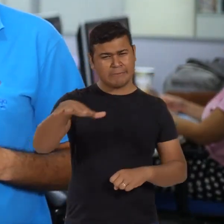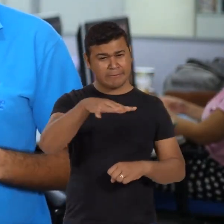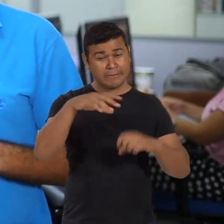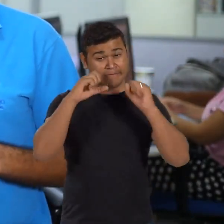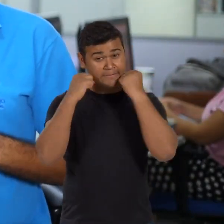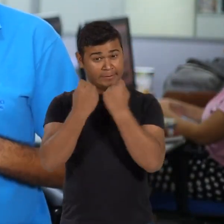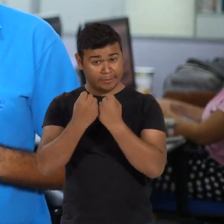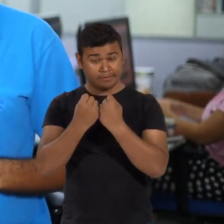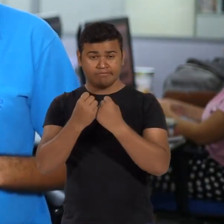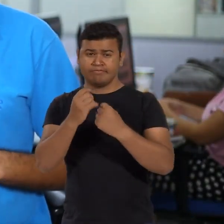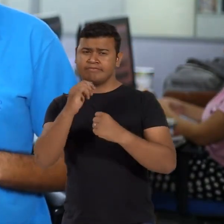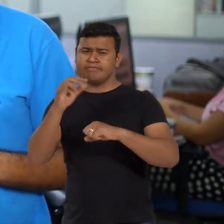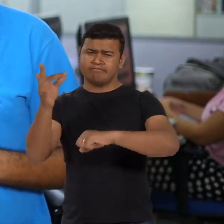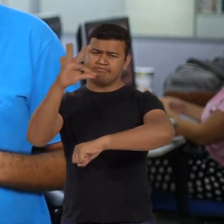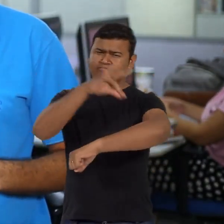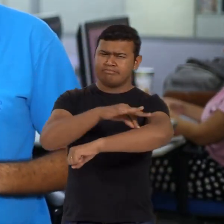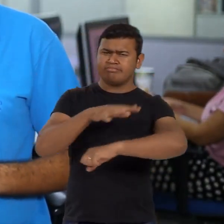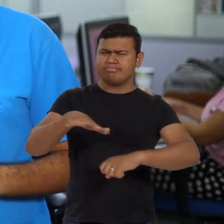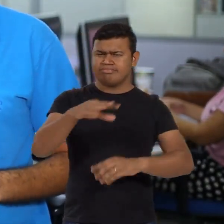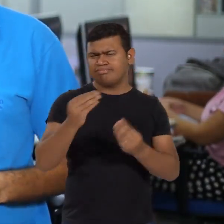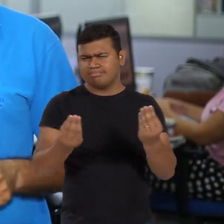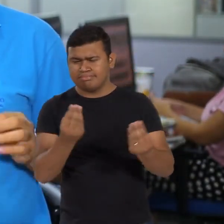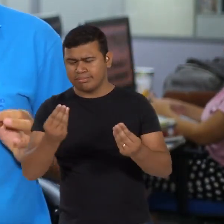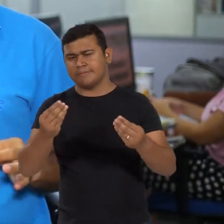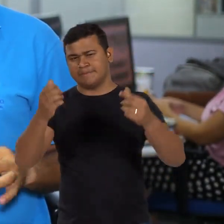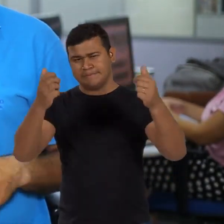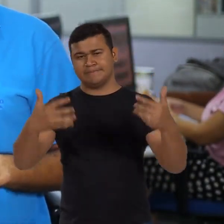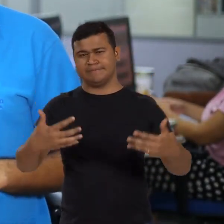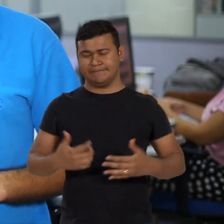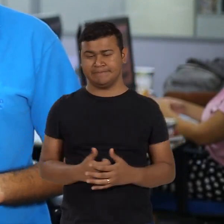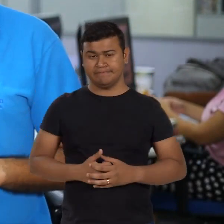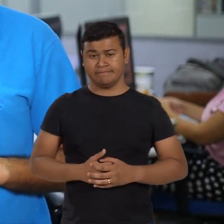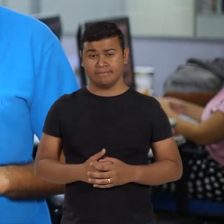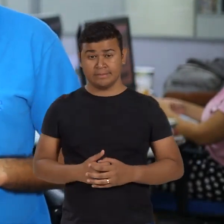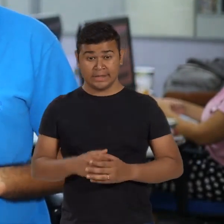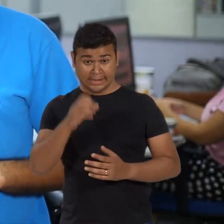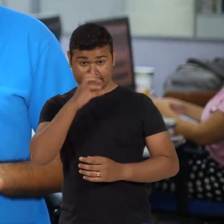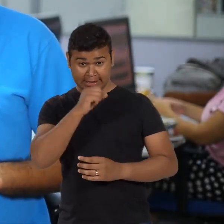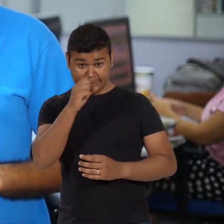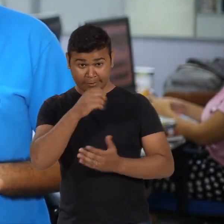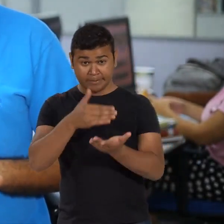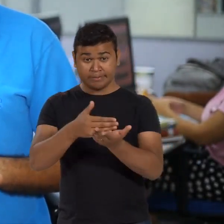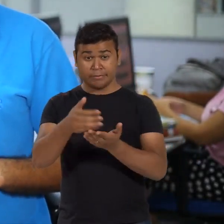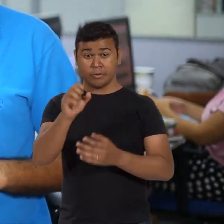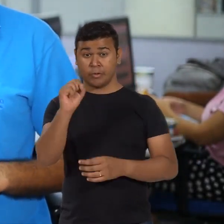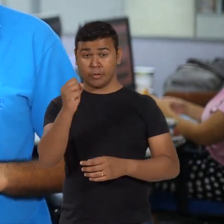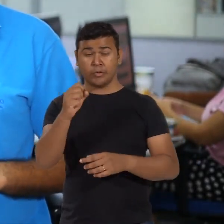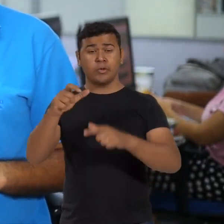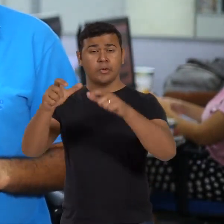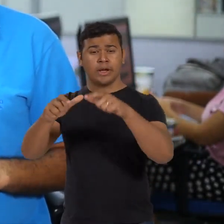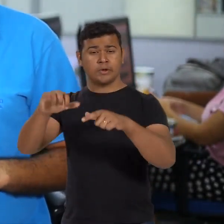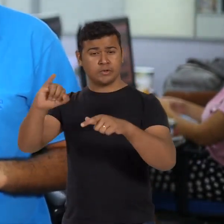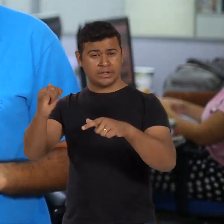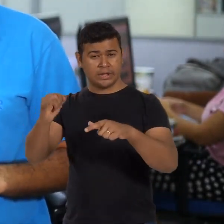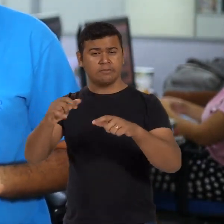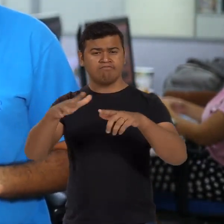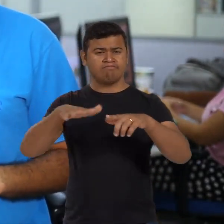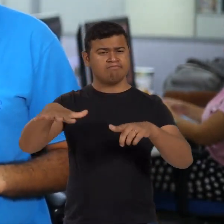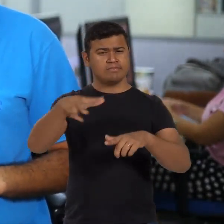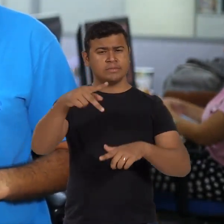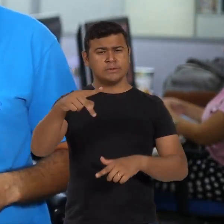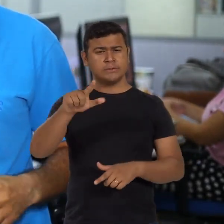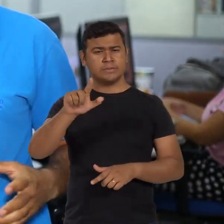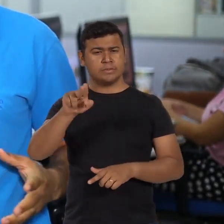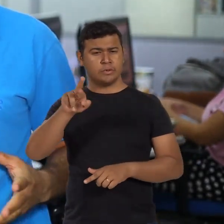situação das abelhas aqui na região é um dos temas do evento neste sábado a partir das 8 horas da manhã vai ser lançado no espaço plural da